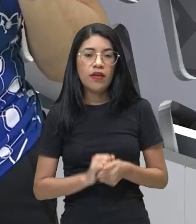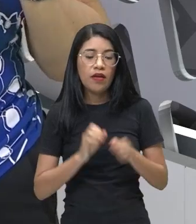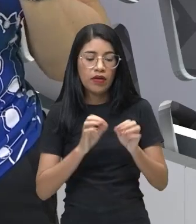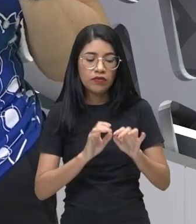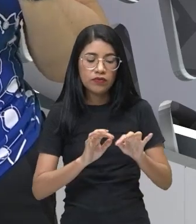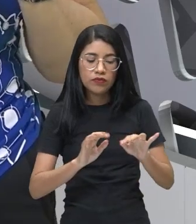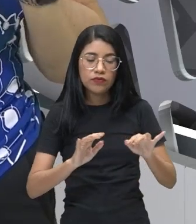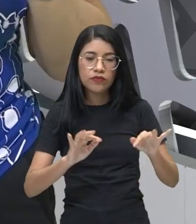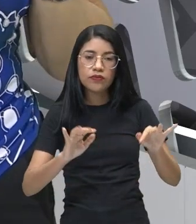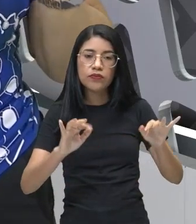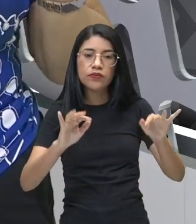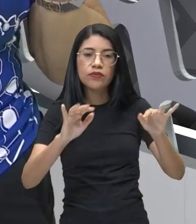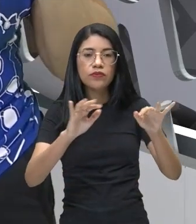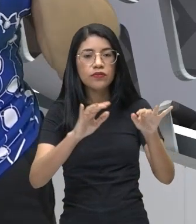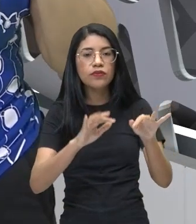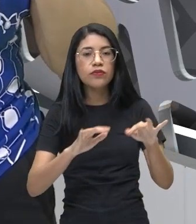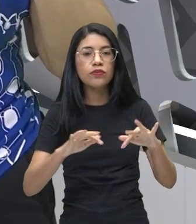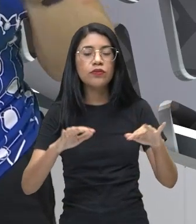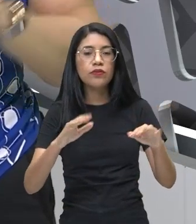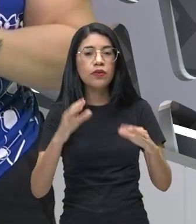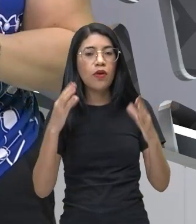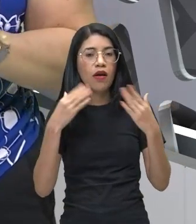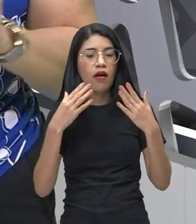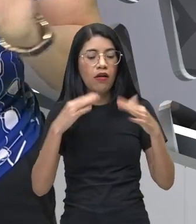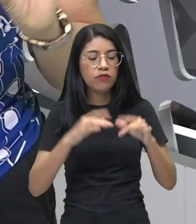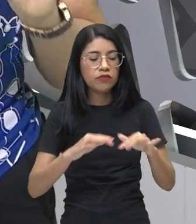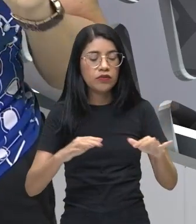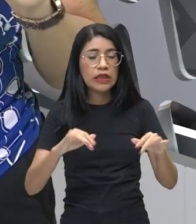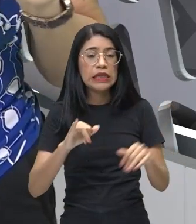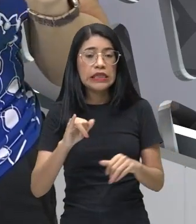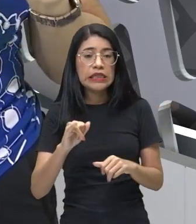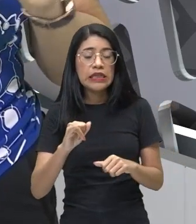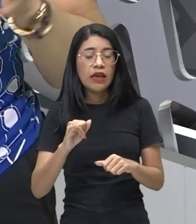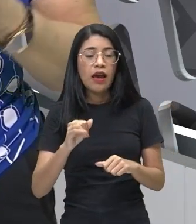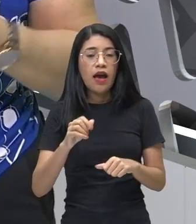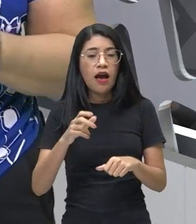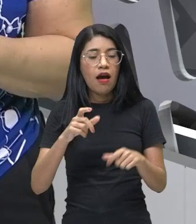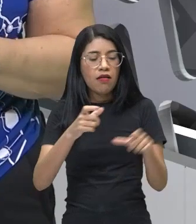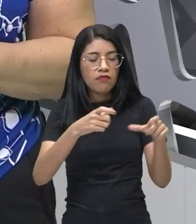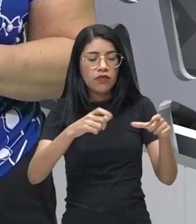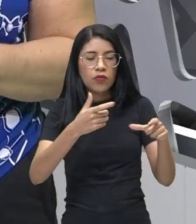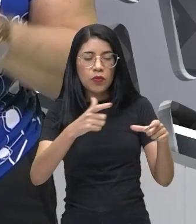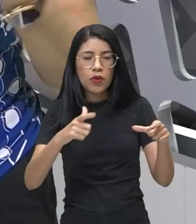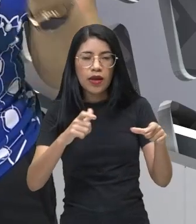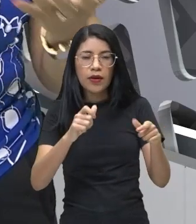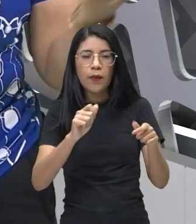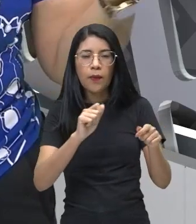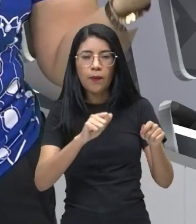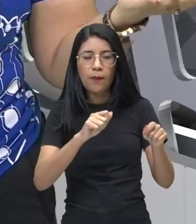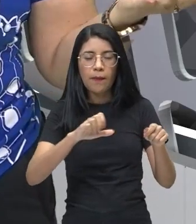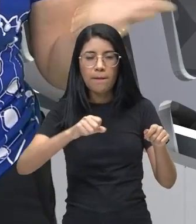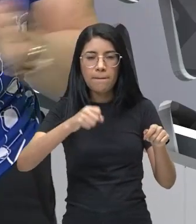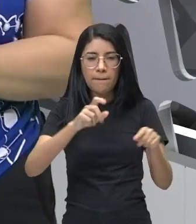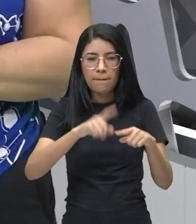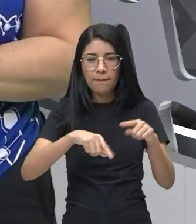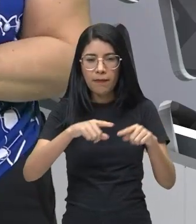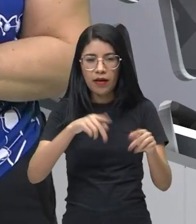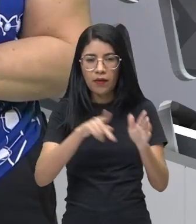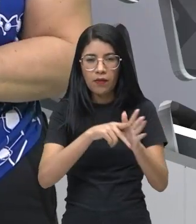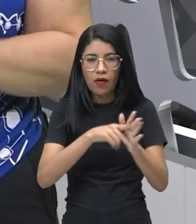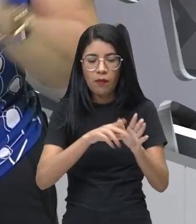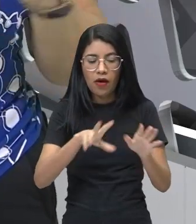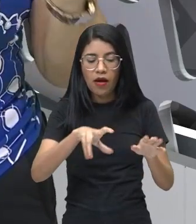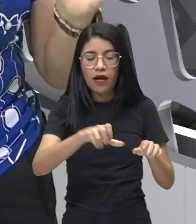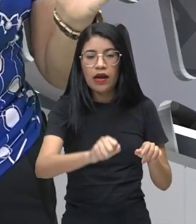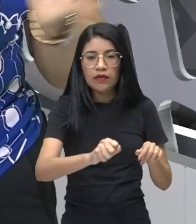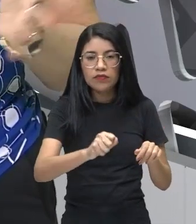essa propagação. Se a panela não tivesse aquela borracha, muitas pessoas seriam queimadas devido